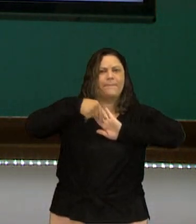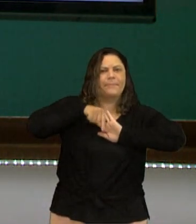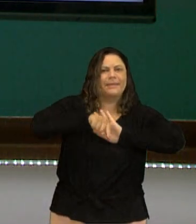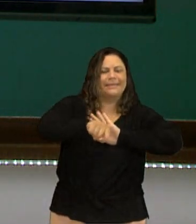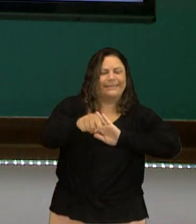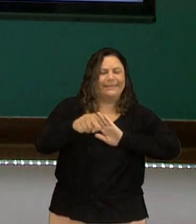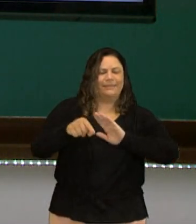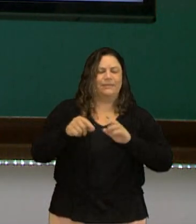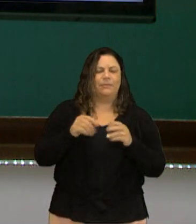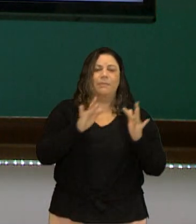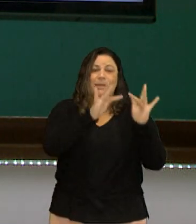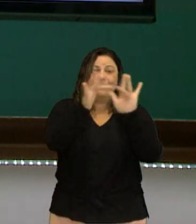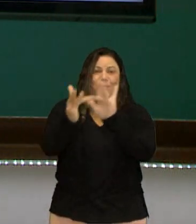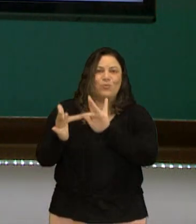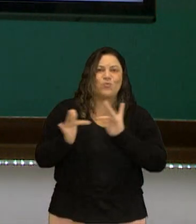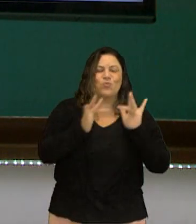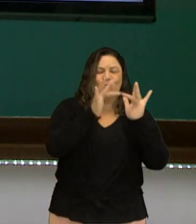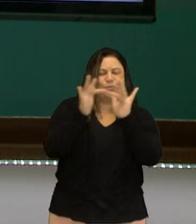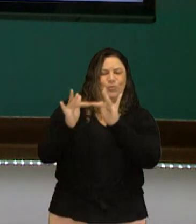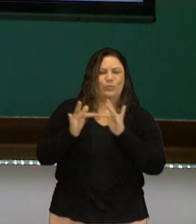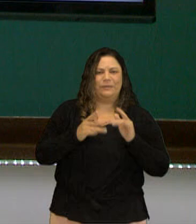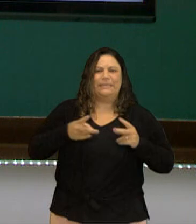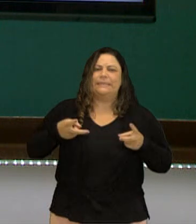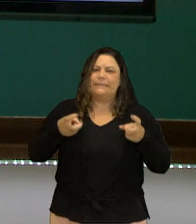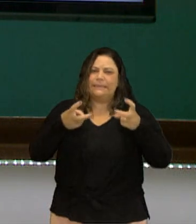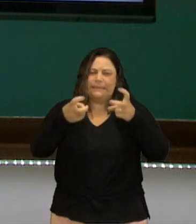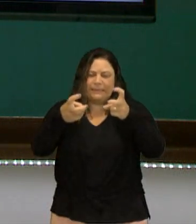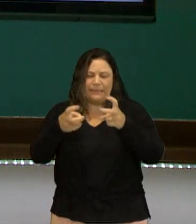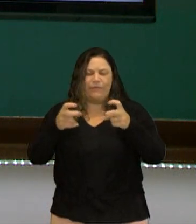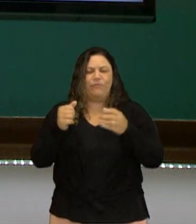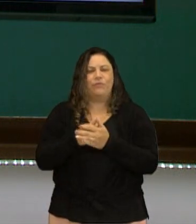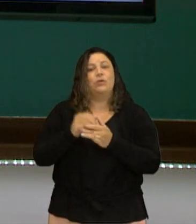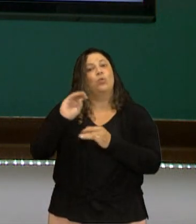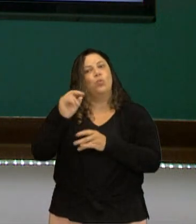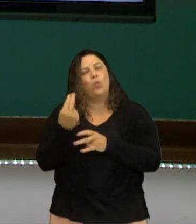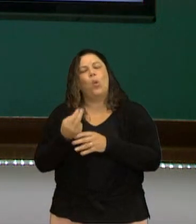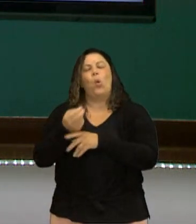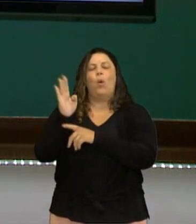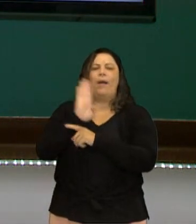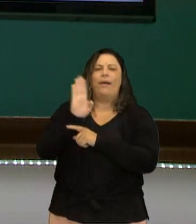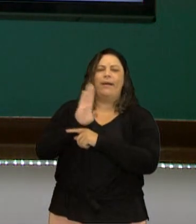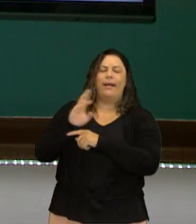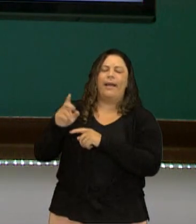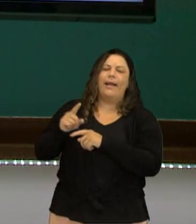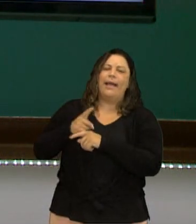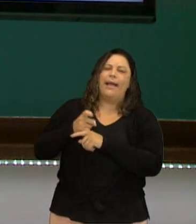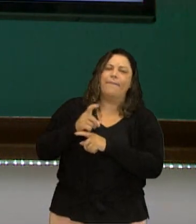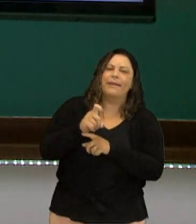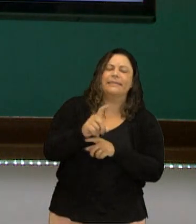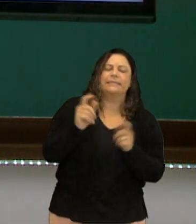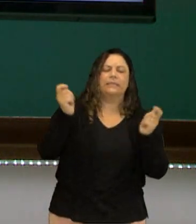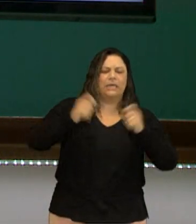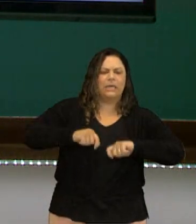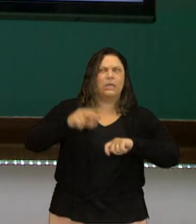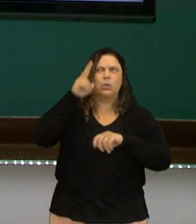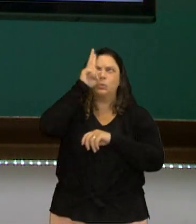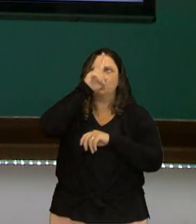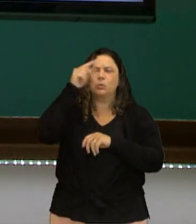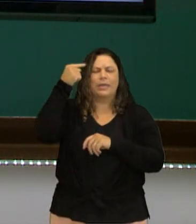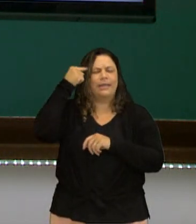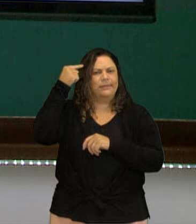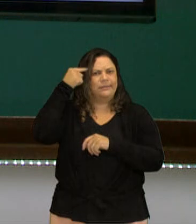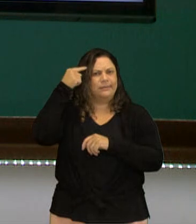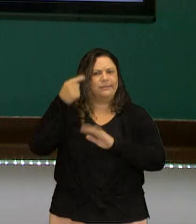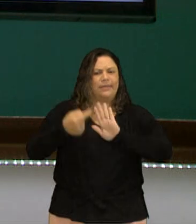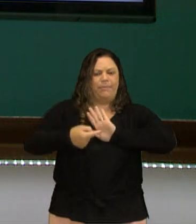tivermos contato com um vírus ou com uma bactéria no ambiente, o nosso corpo já tem essa memória, já sabe como